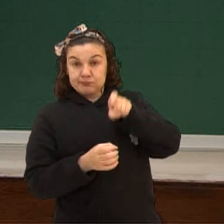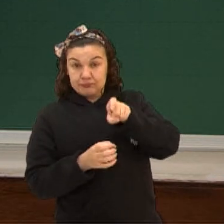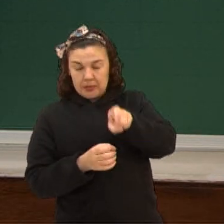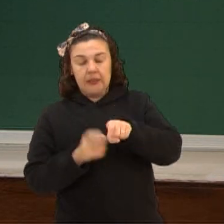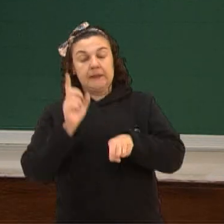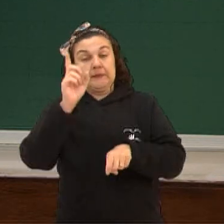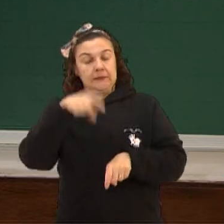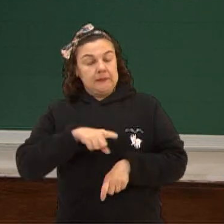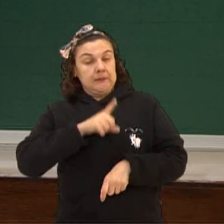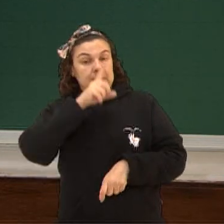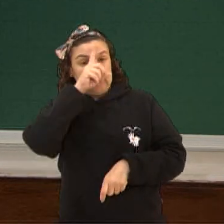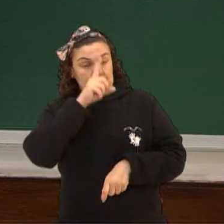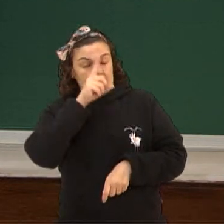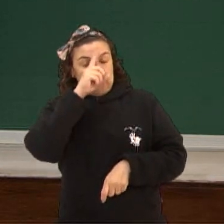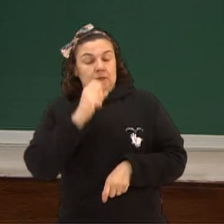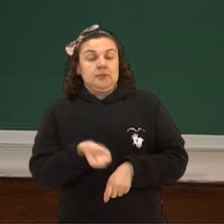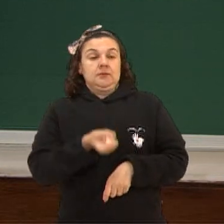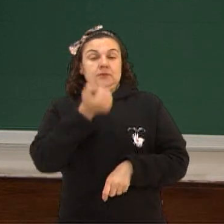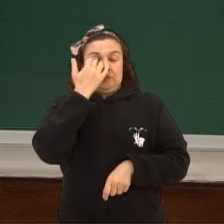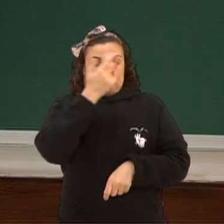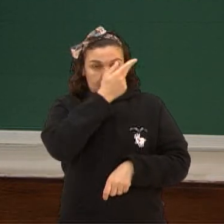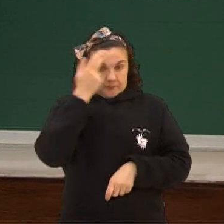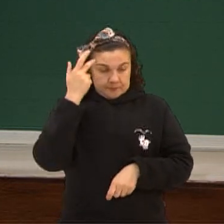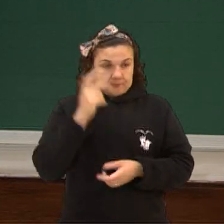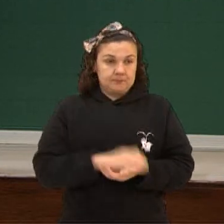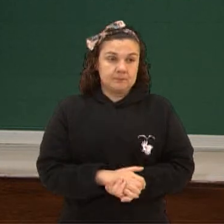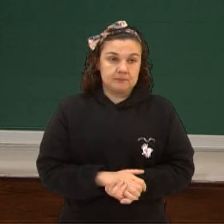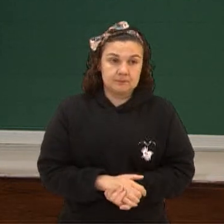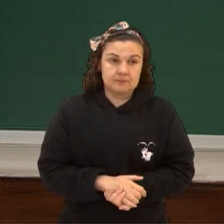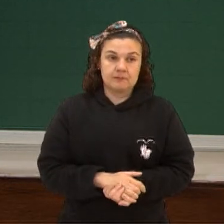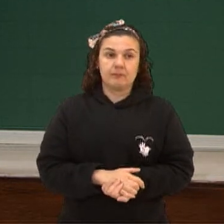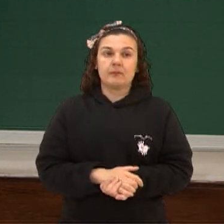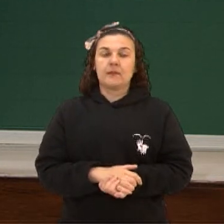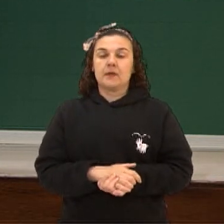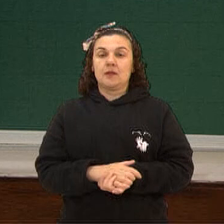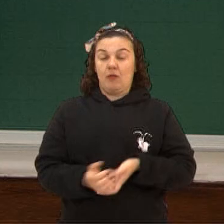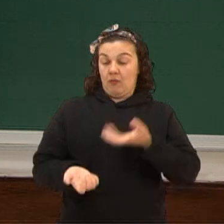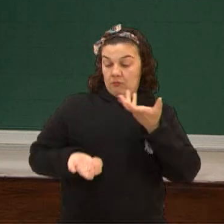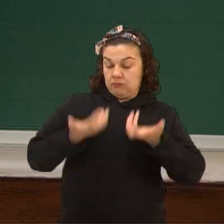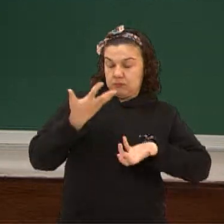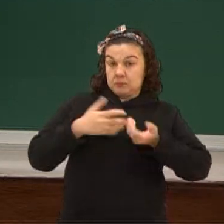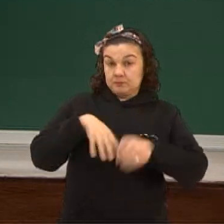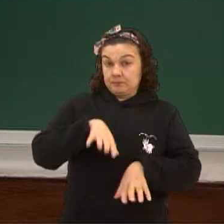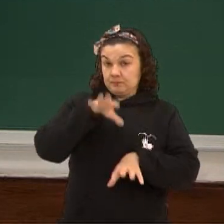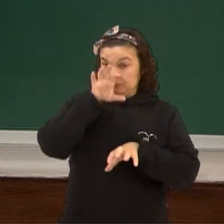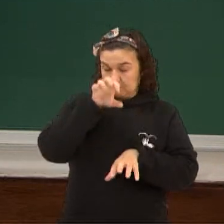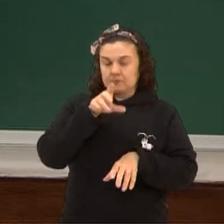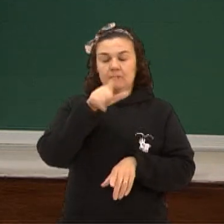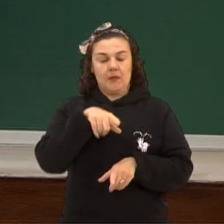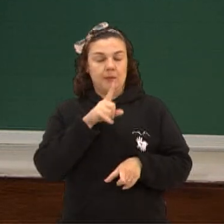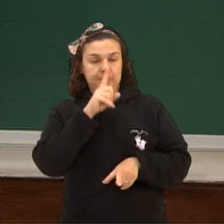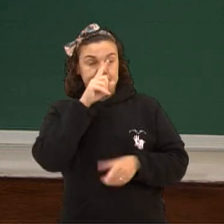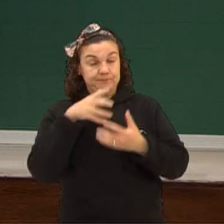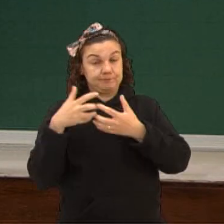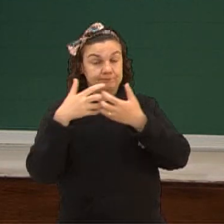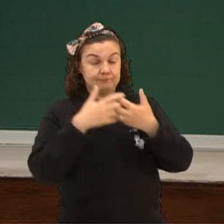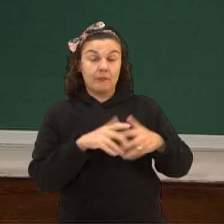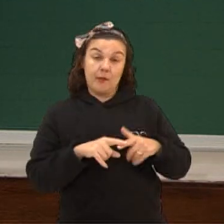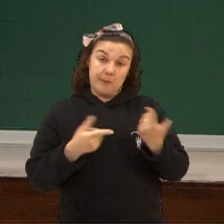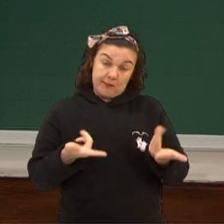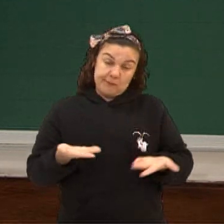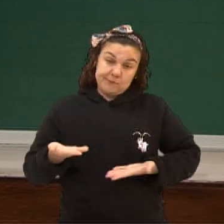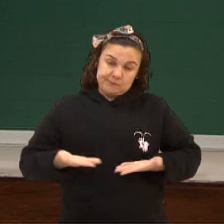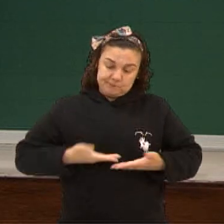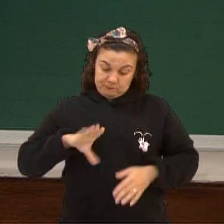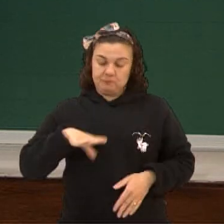né, soldar os canos ali com o chumbo ali e a exposição àquela fumaça ali foi uma coisa complicada, mas trabalhadores,